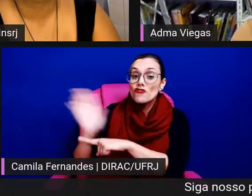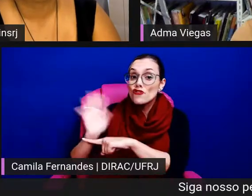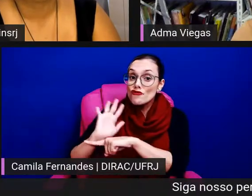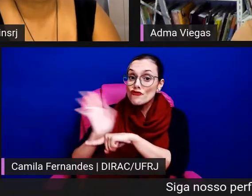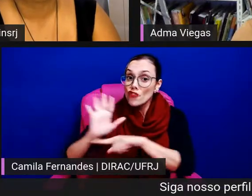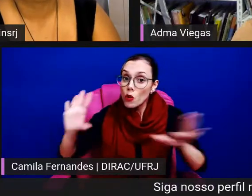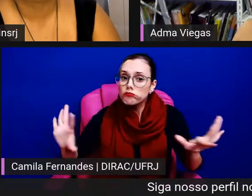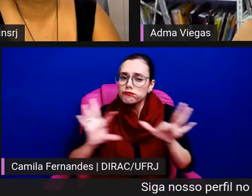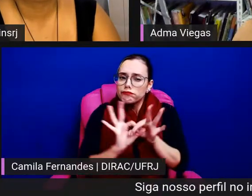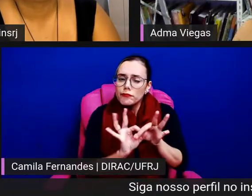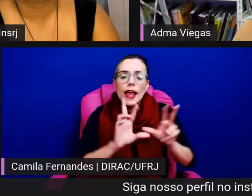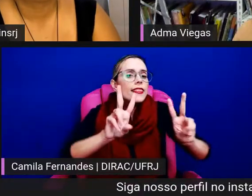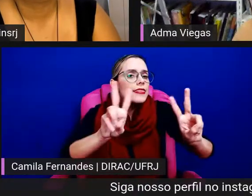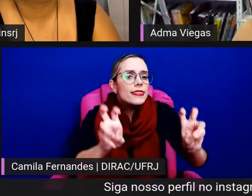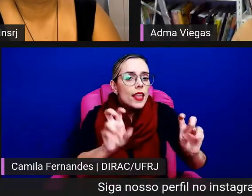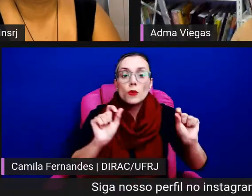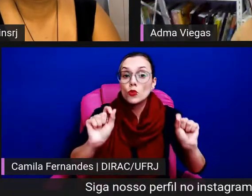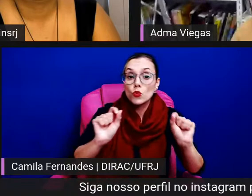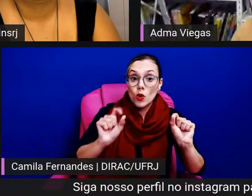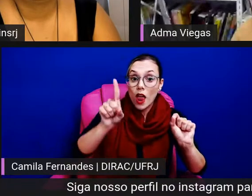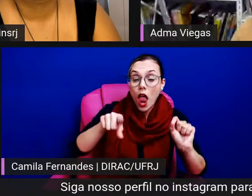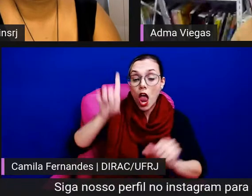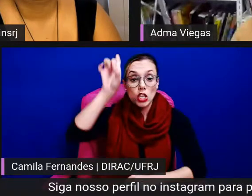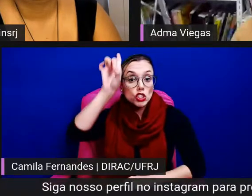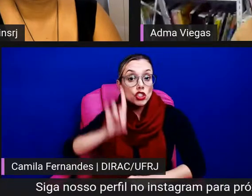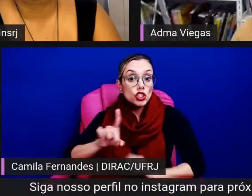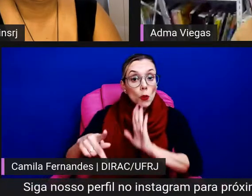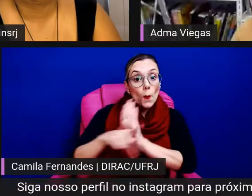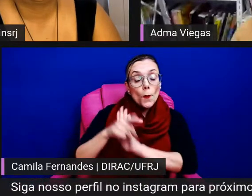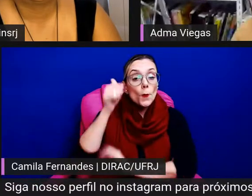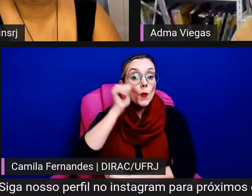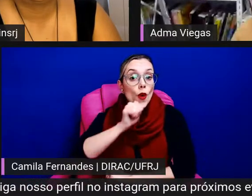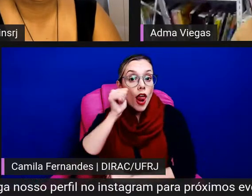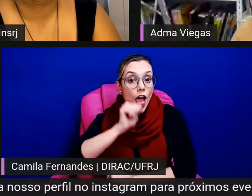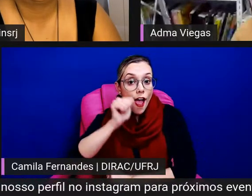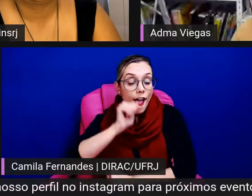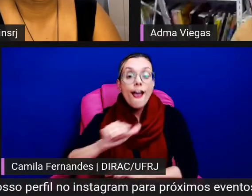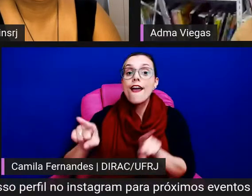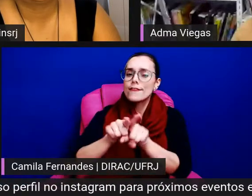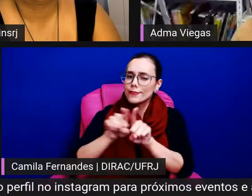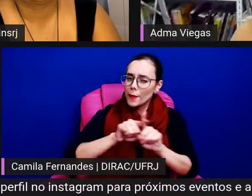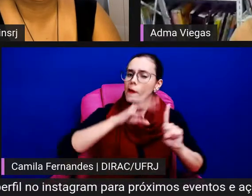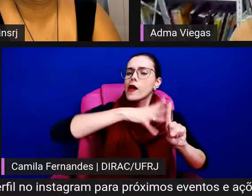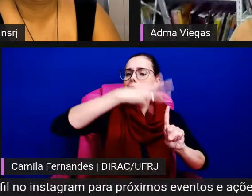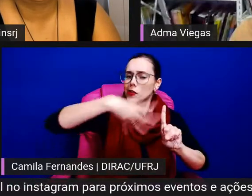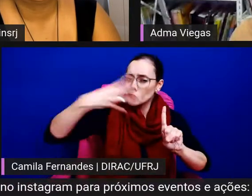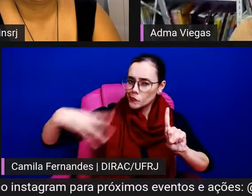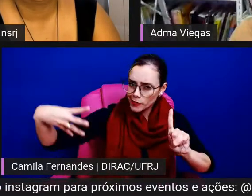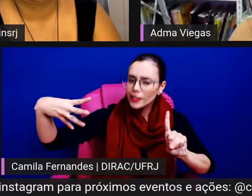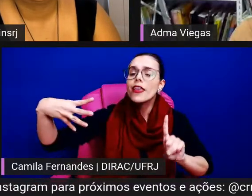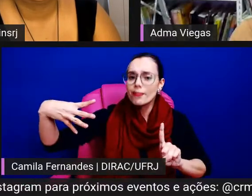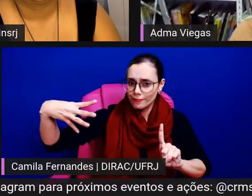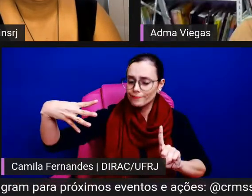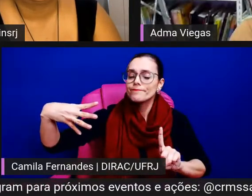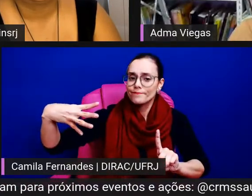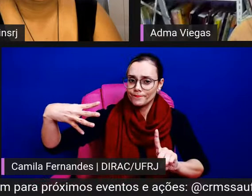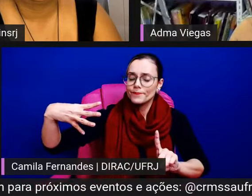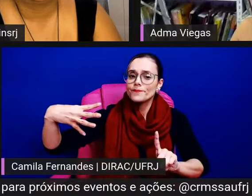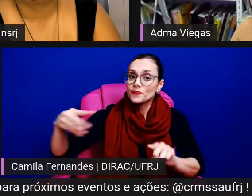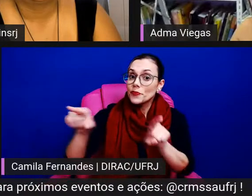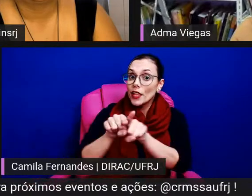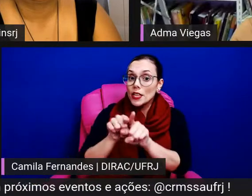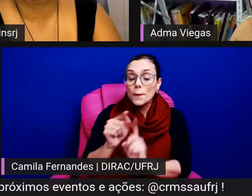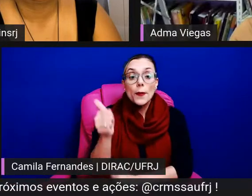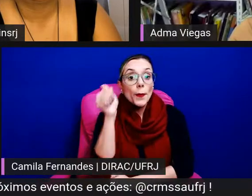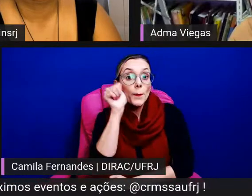temática direitos das mulheres, população LGBTQIA+, mulheres e